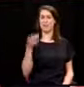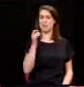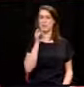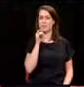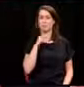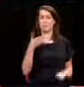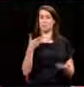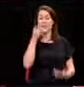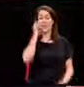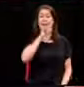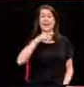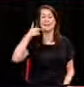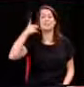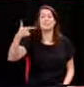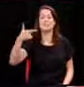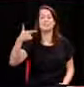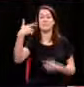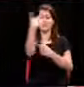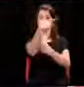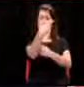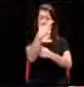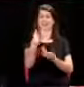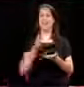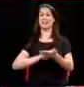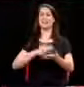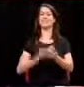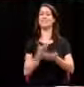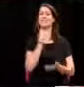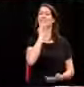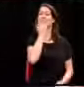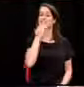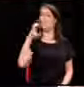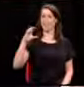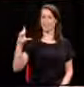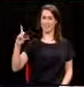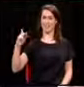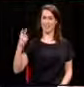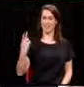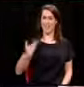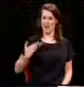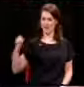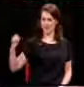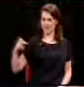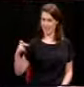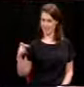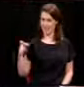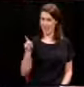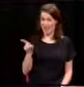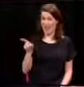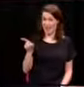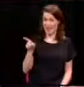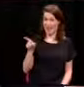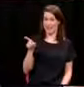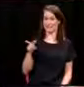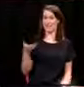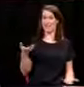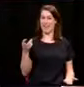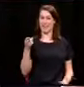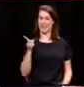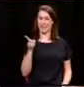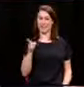atender a Cláudia Dias, que é então uma intérprete, que vai servir de intermediária para aquilo que quererá certamente